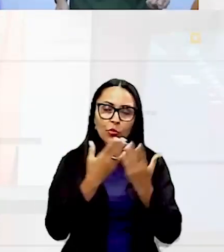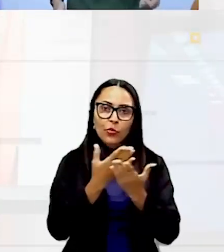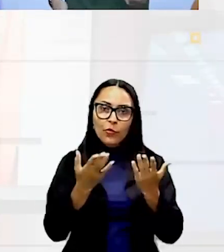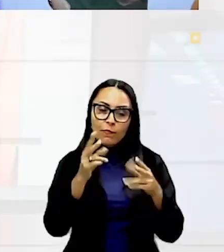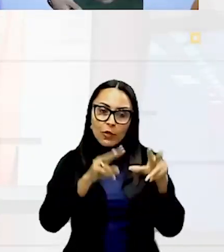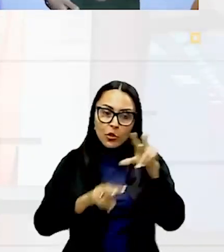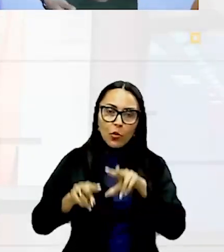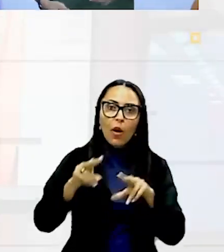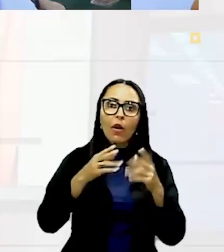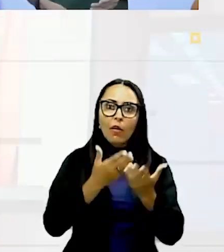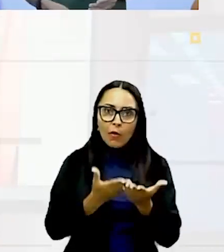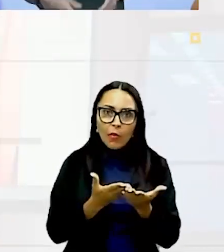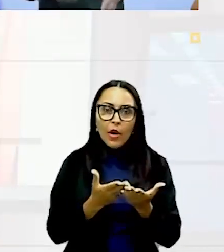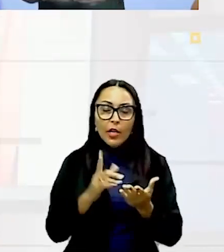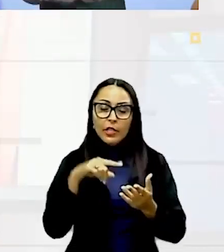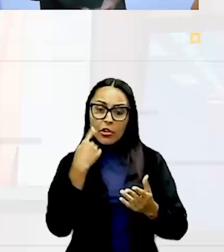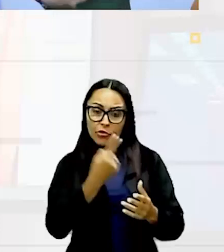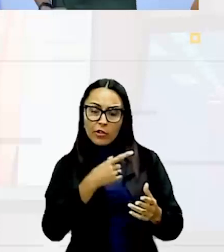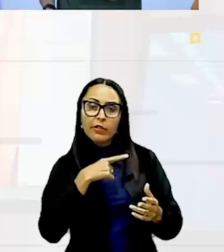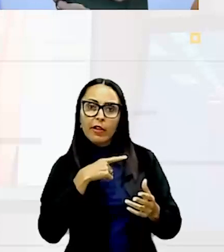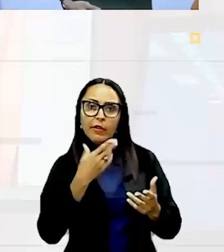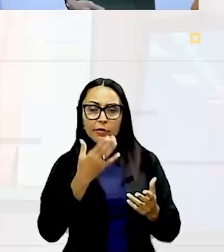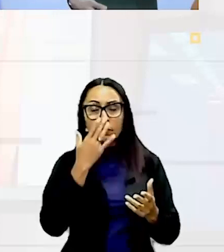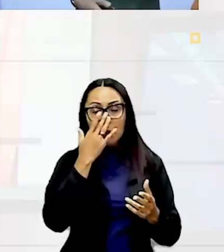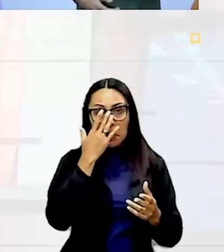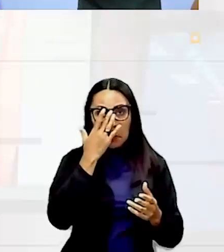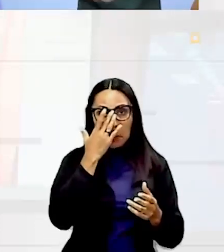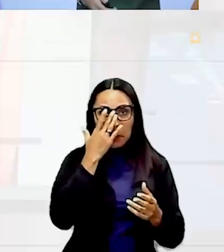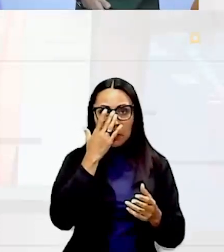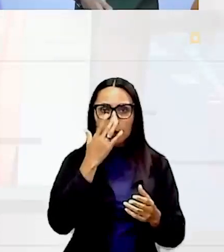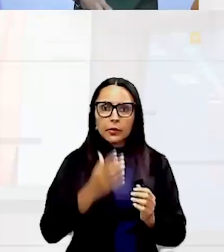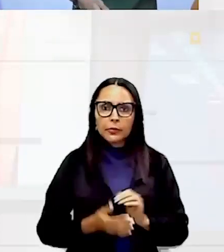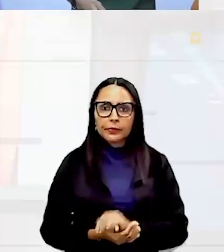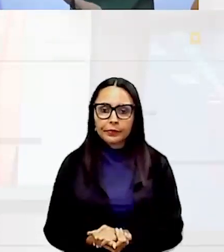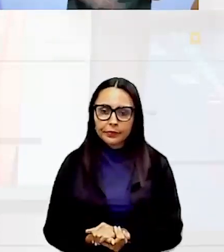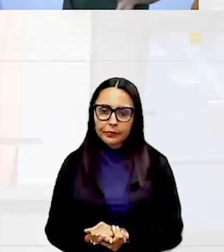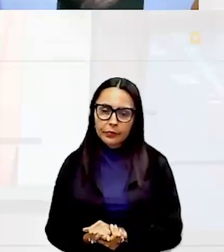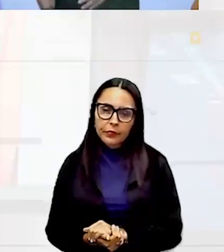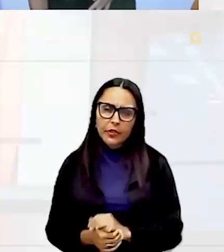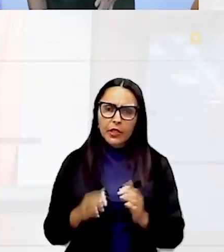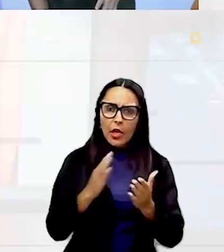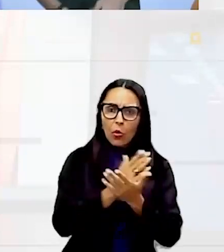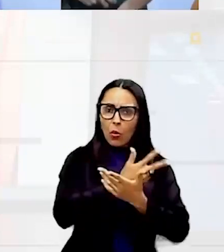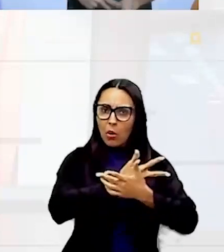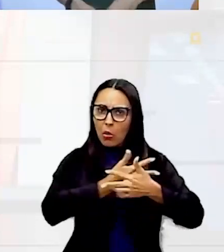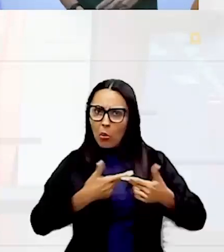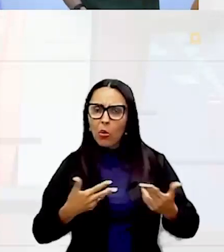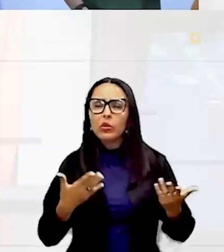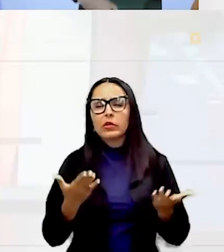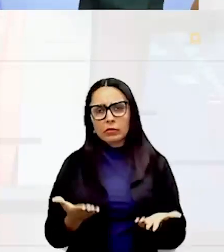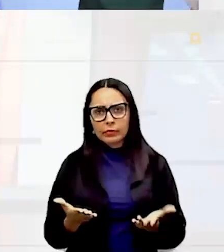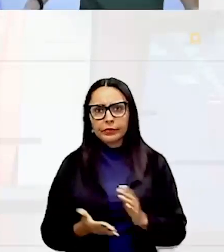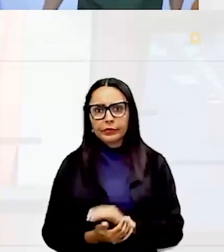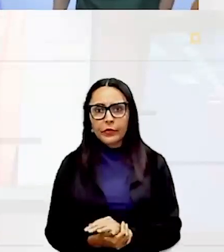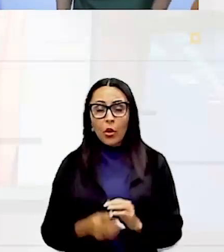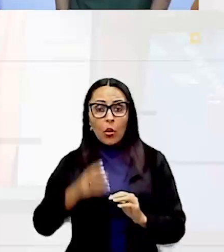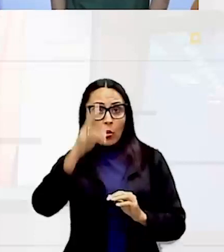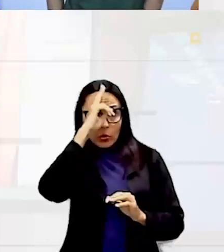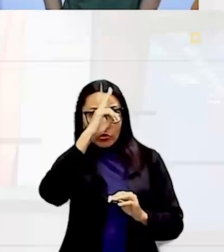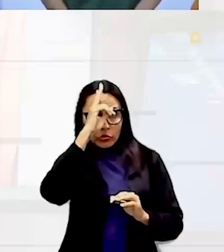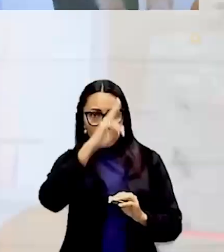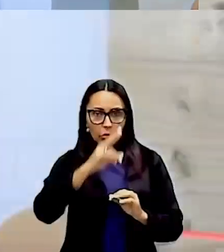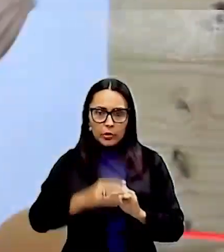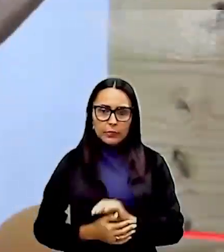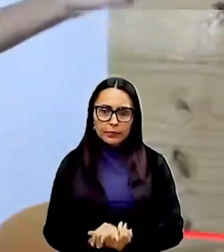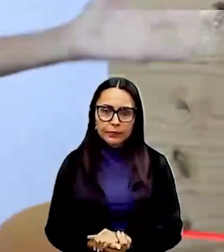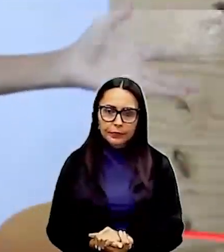isso. São retornos visuais para você de alguma coisa, seja ele uma história, é